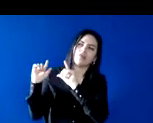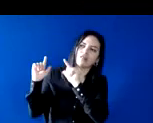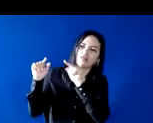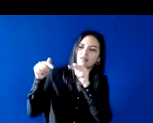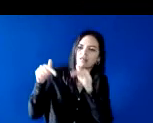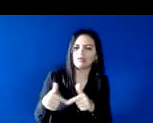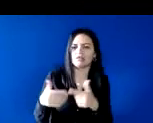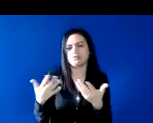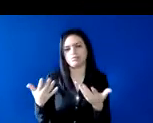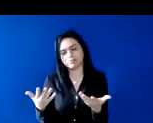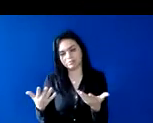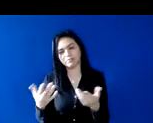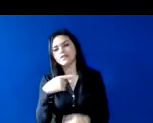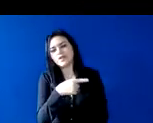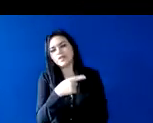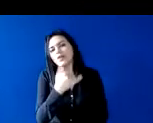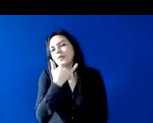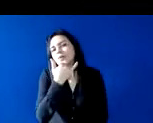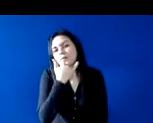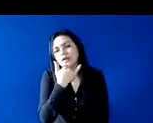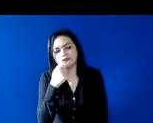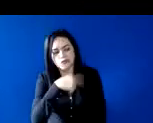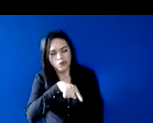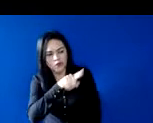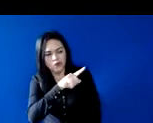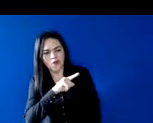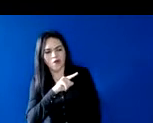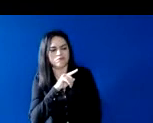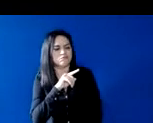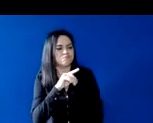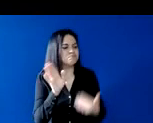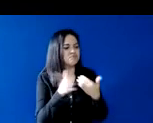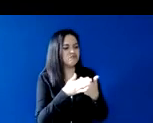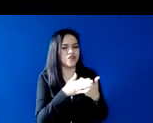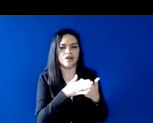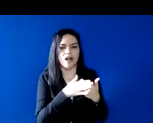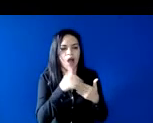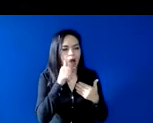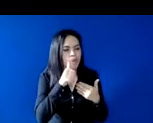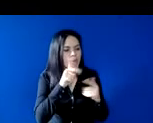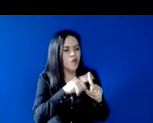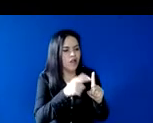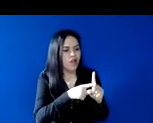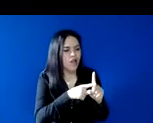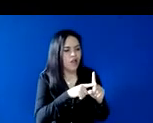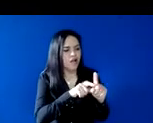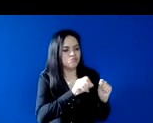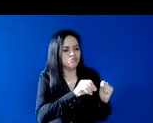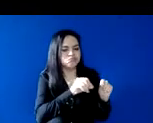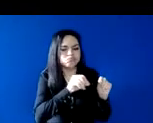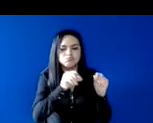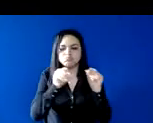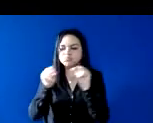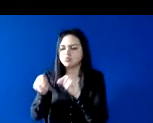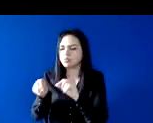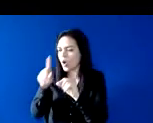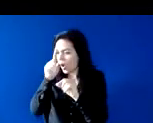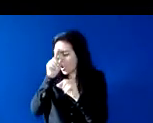tradicional. Então, foi uma desculpa para fechá-la. Pegaram essas mulheres e colocaram num hospital